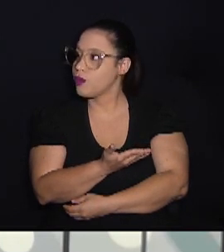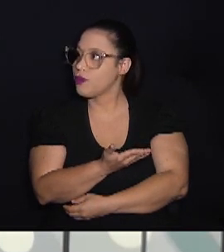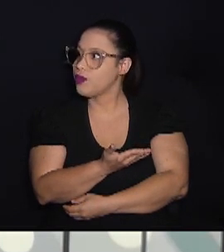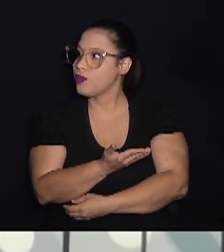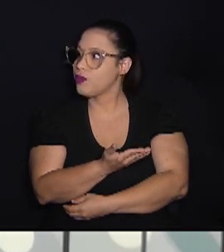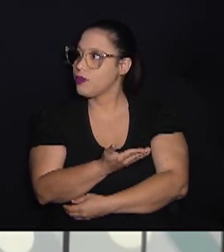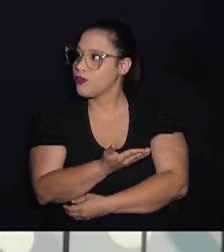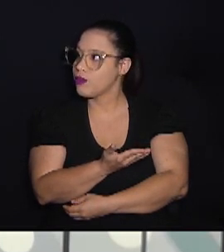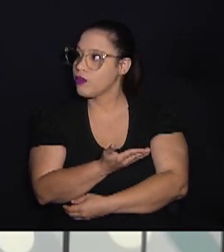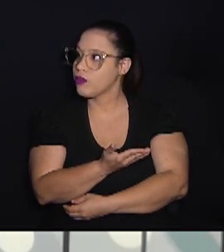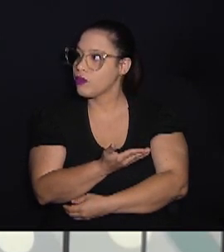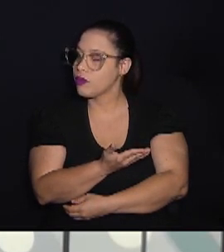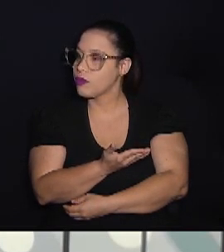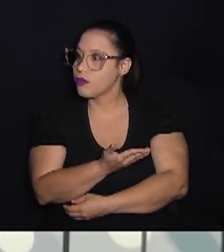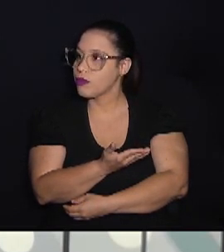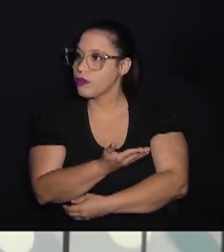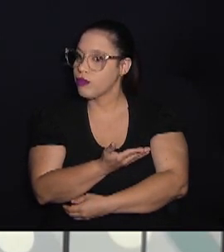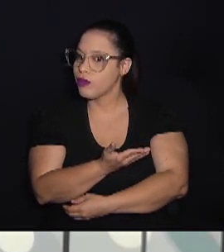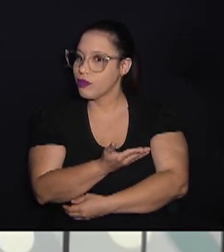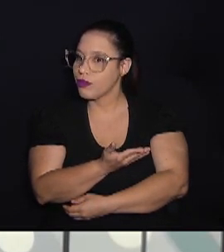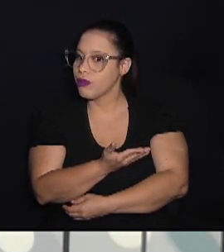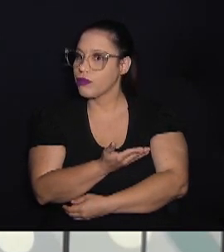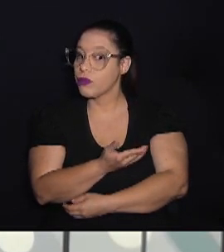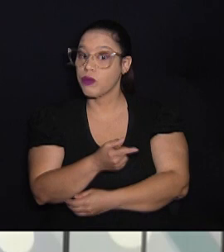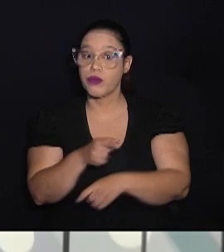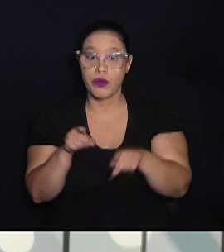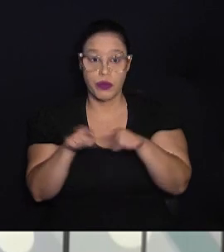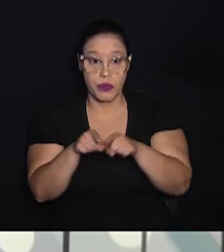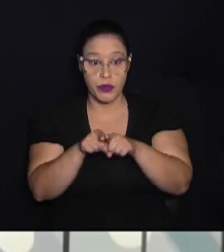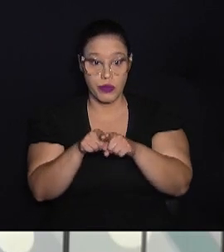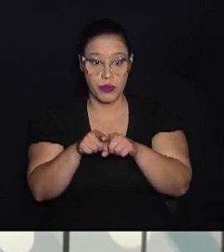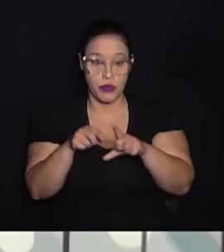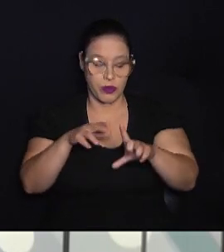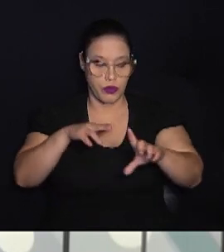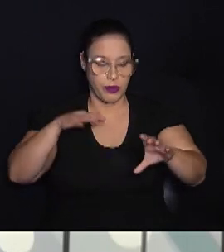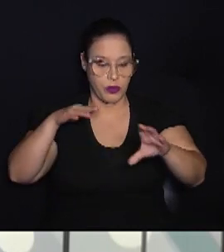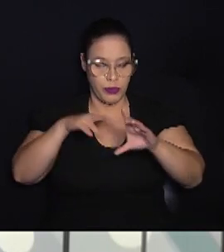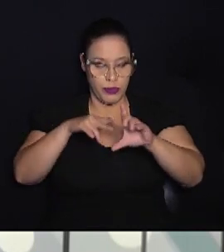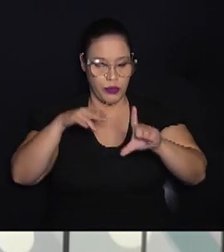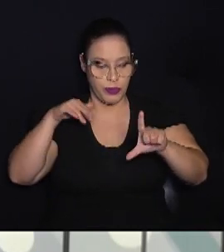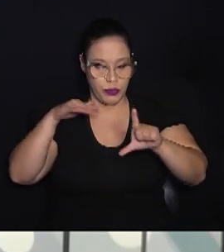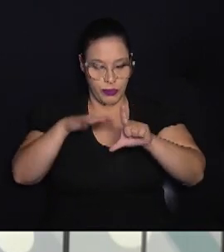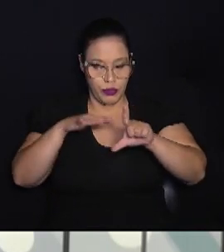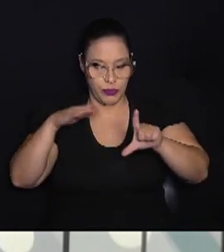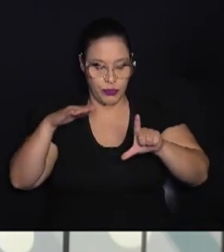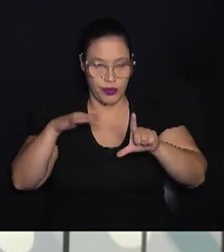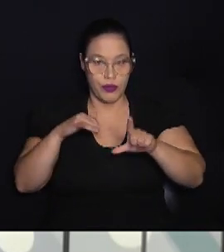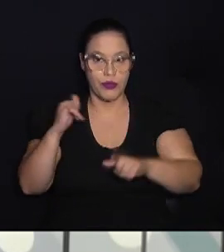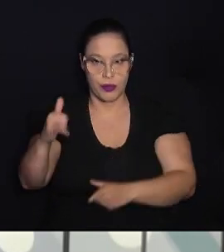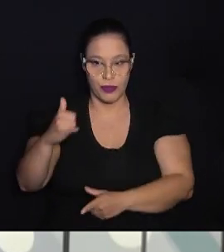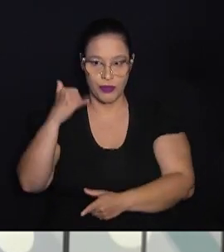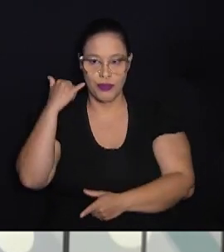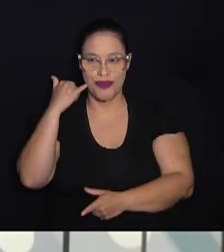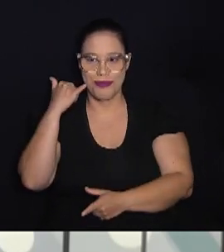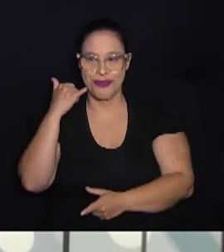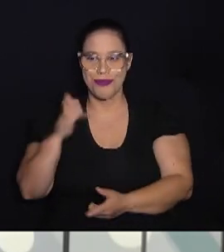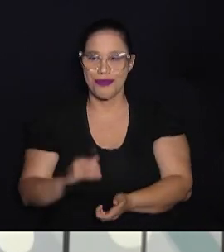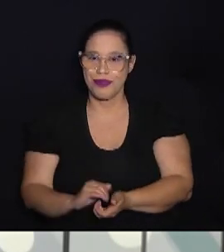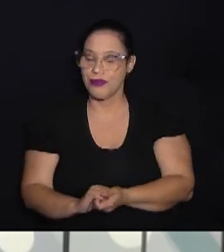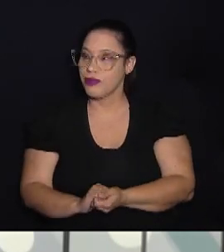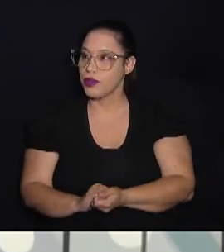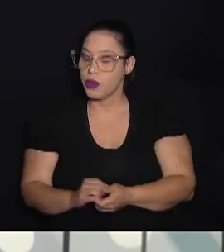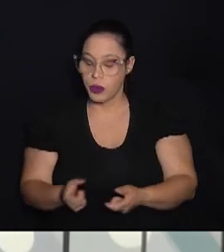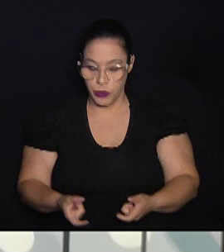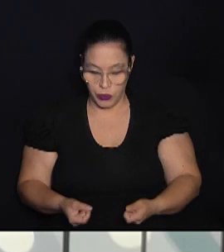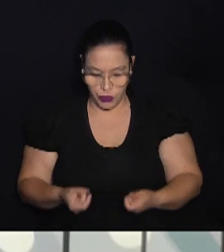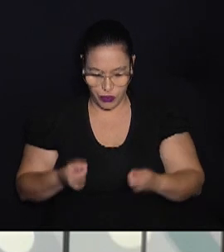978293776, vai aparecer aí na sua tela. Também um QR Code para você acessar pelo celular. O